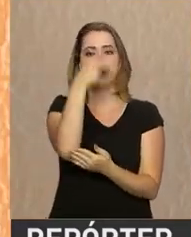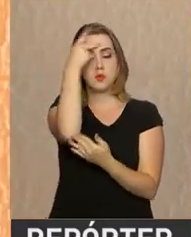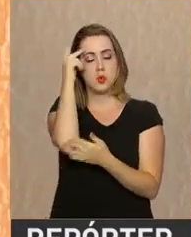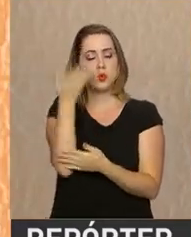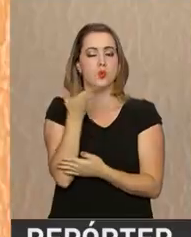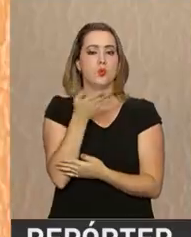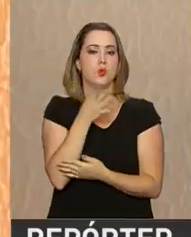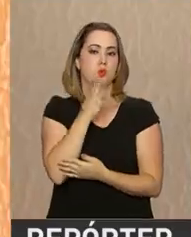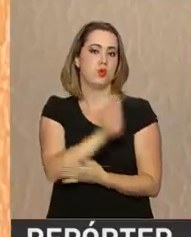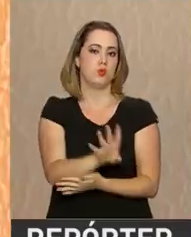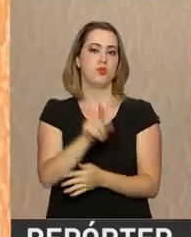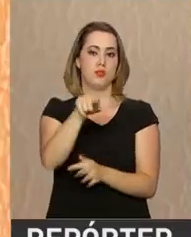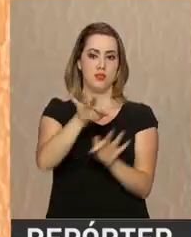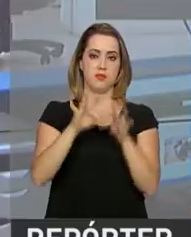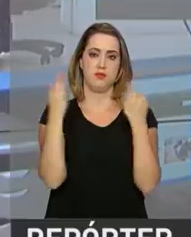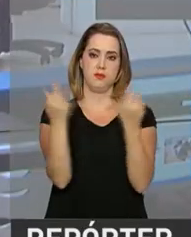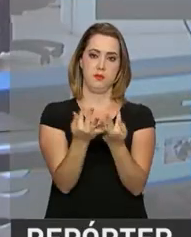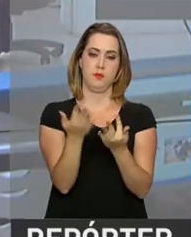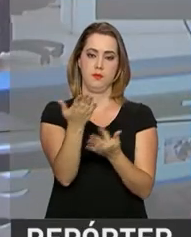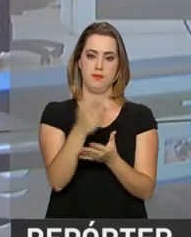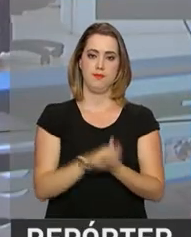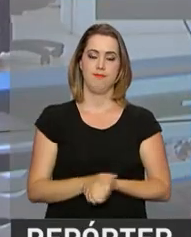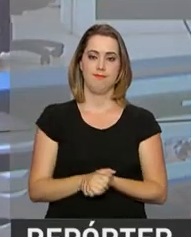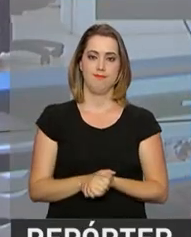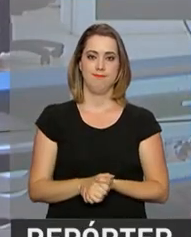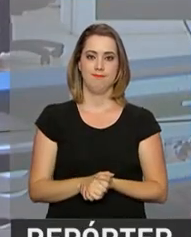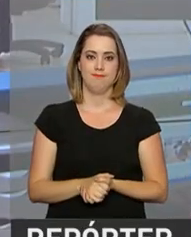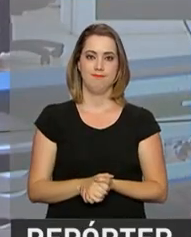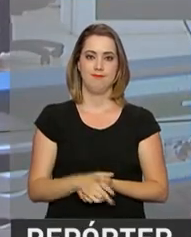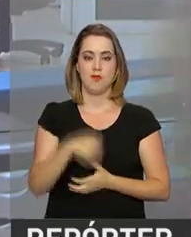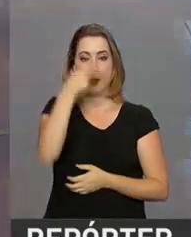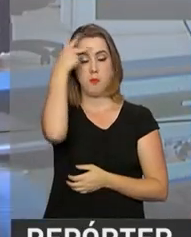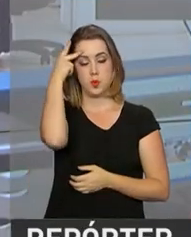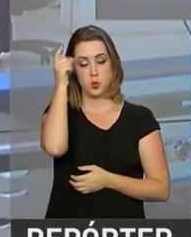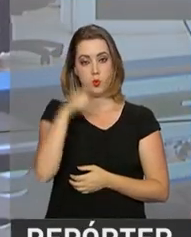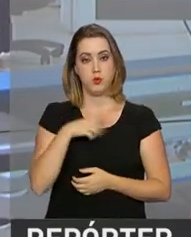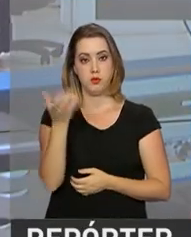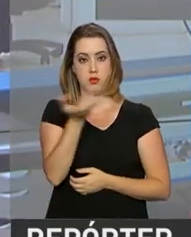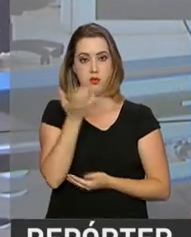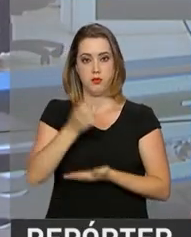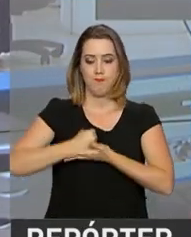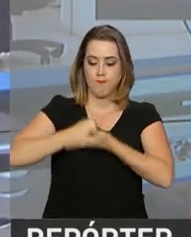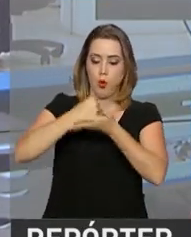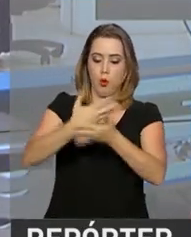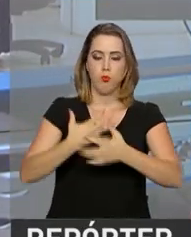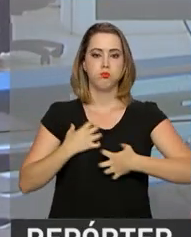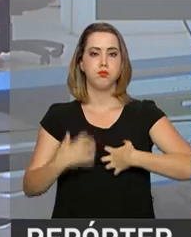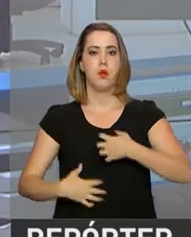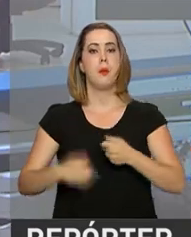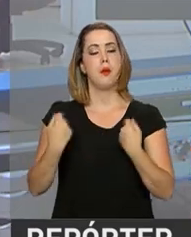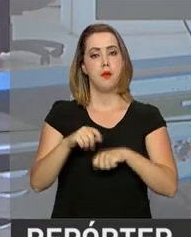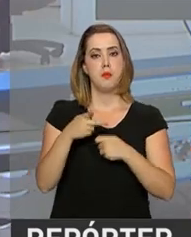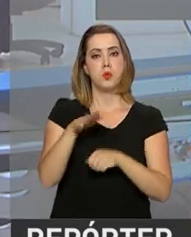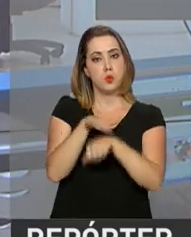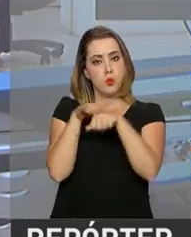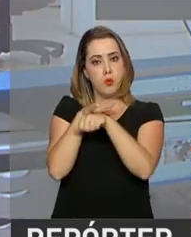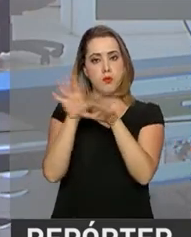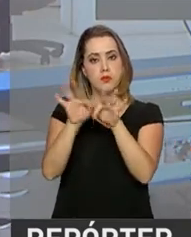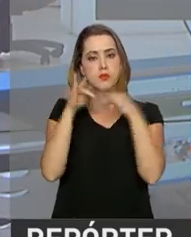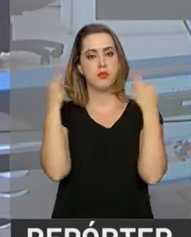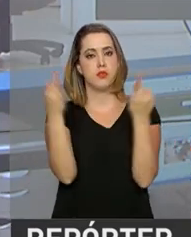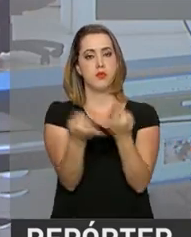conheço essa família né quem tem a intenção de ser um doador deve informar a família que é a